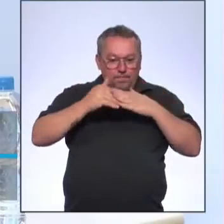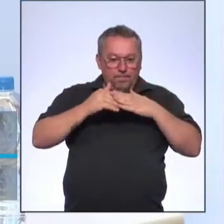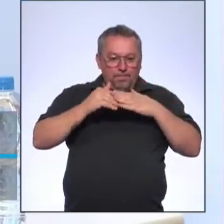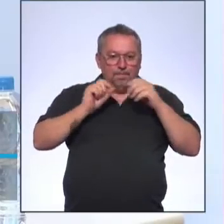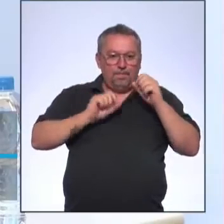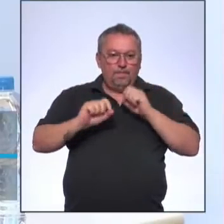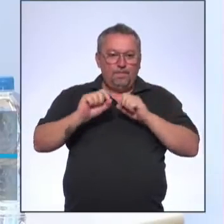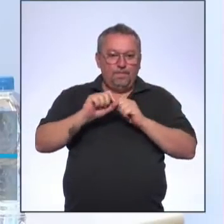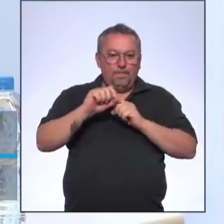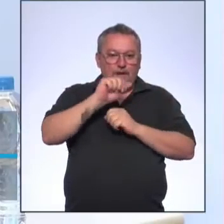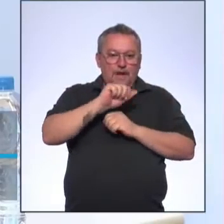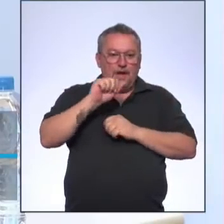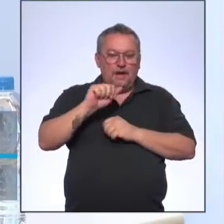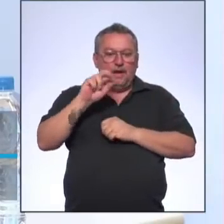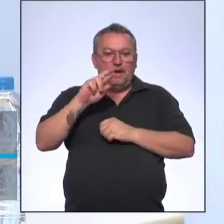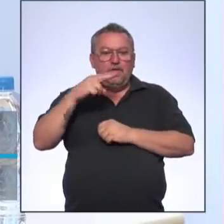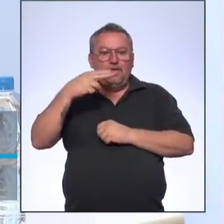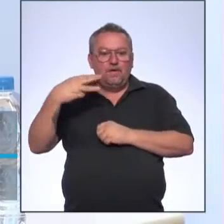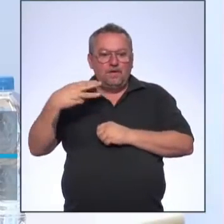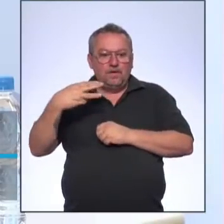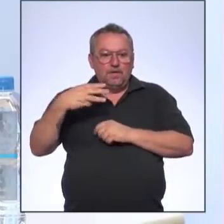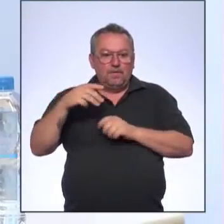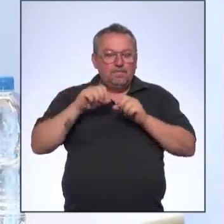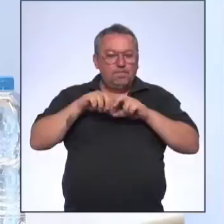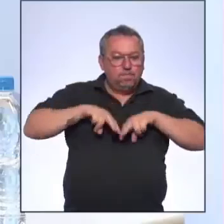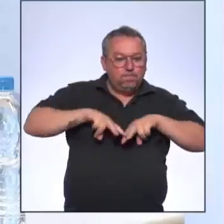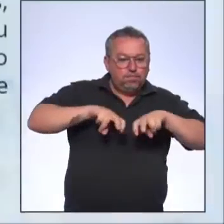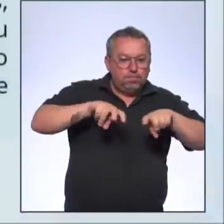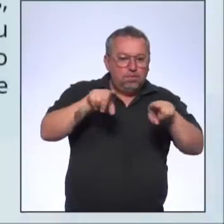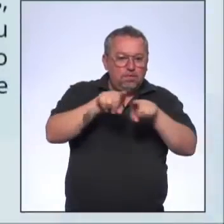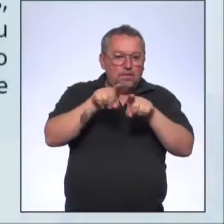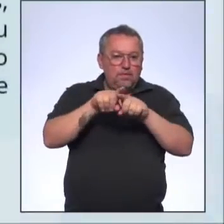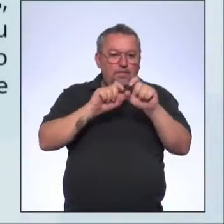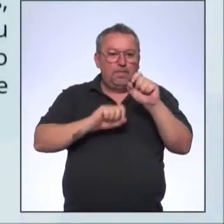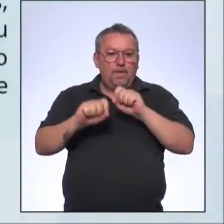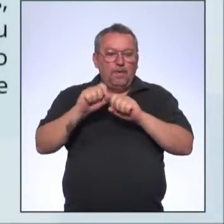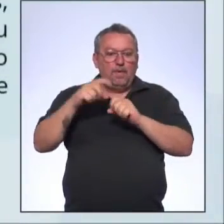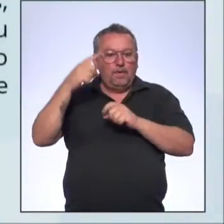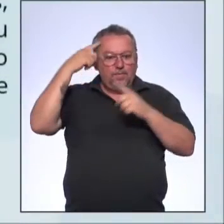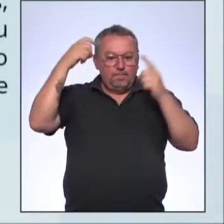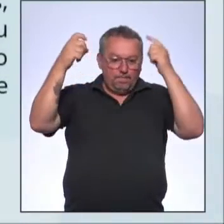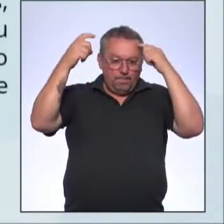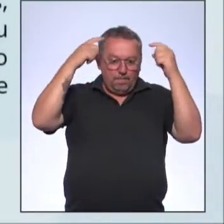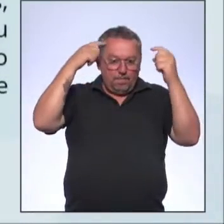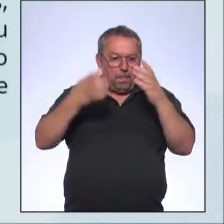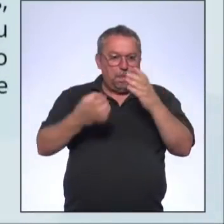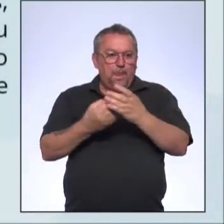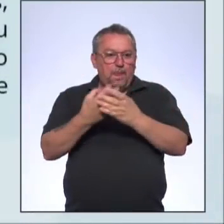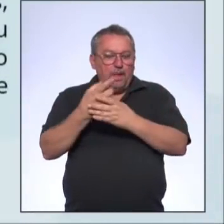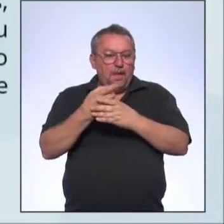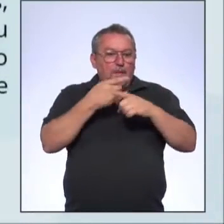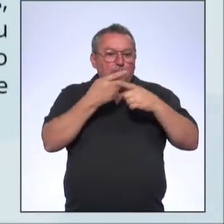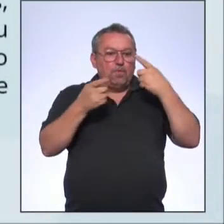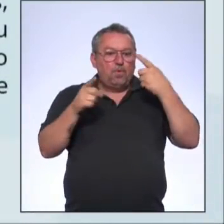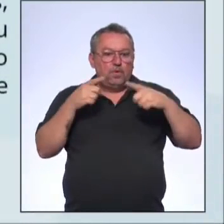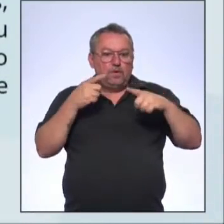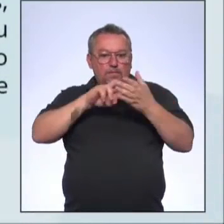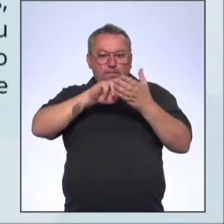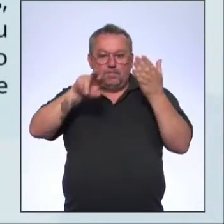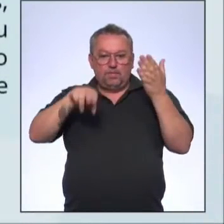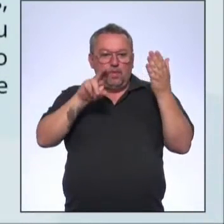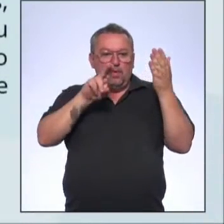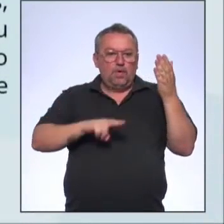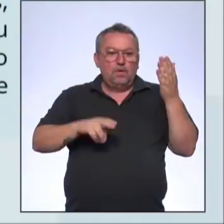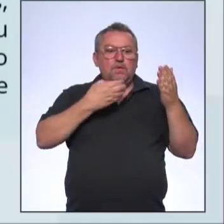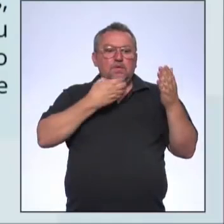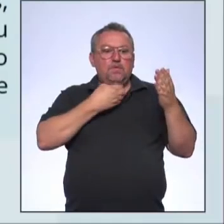é a AR23, que é explorar e criar improvisações, composições e trilhas sonoras, entre outros,